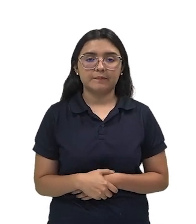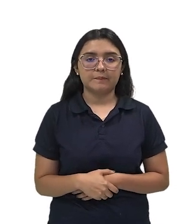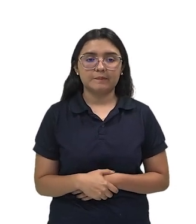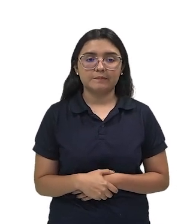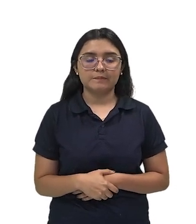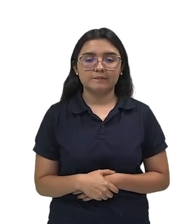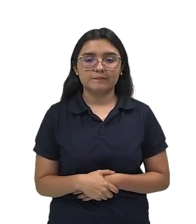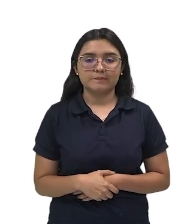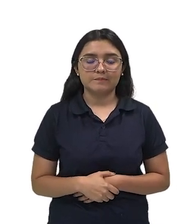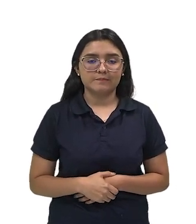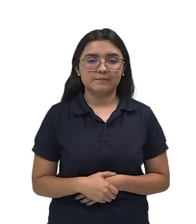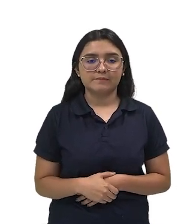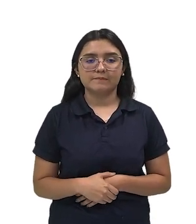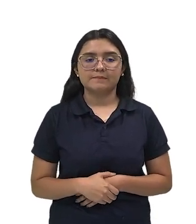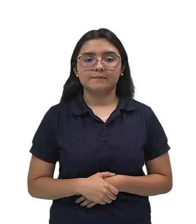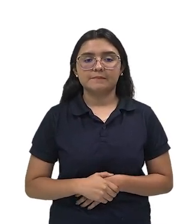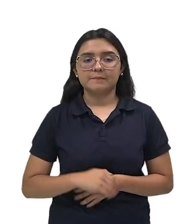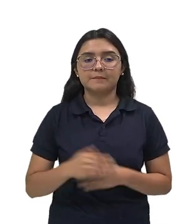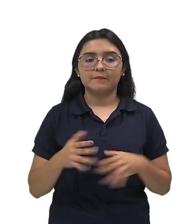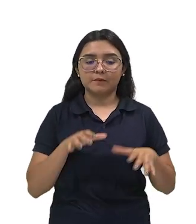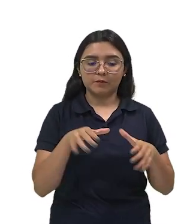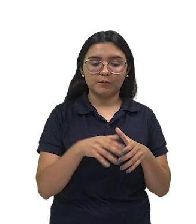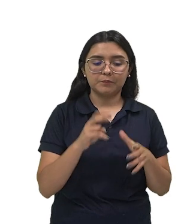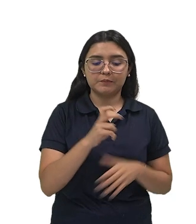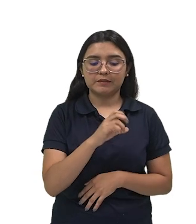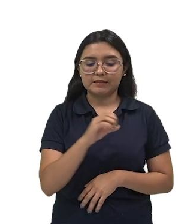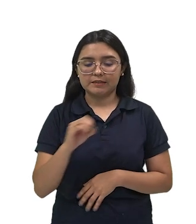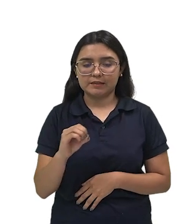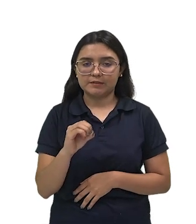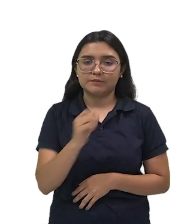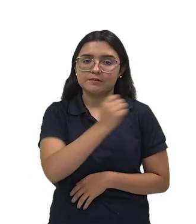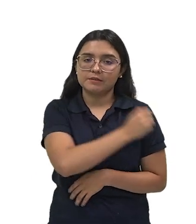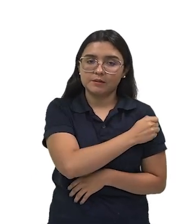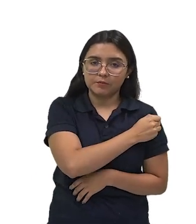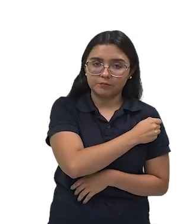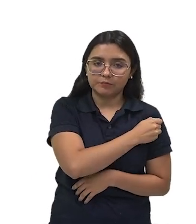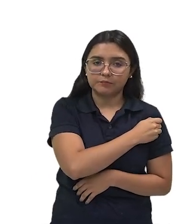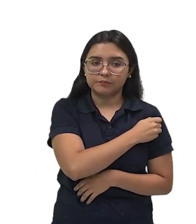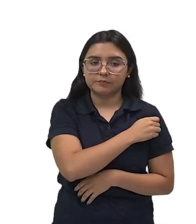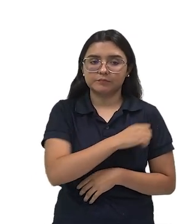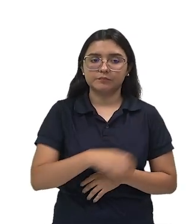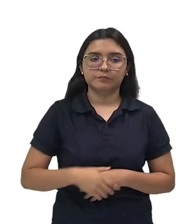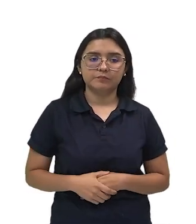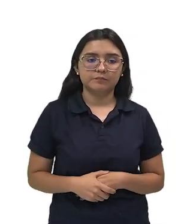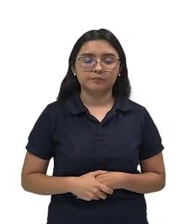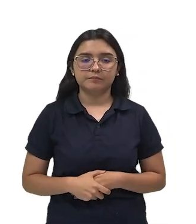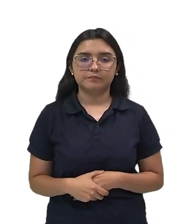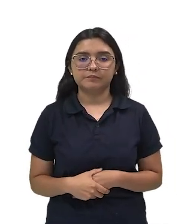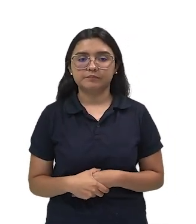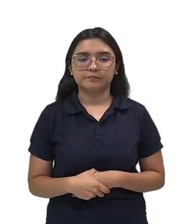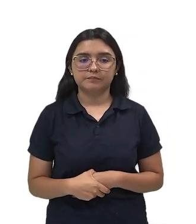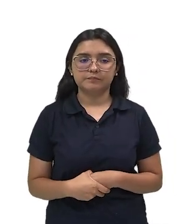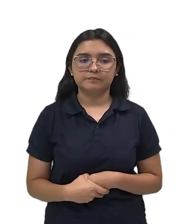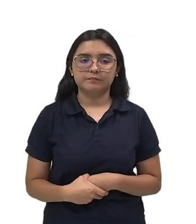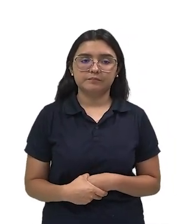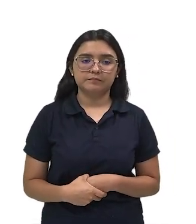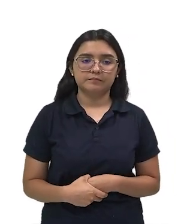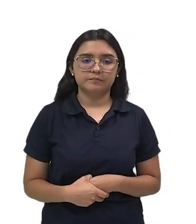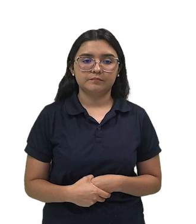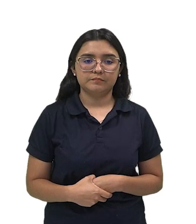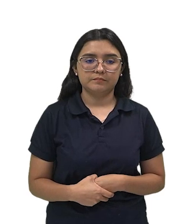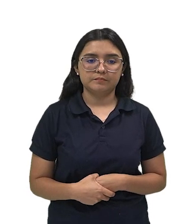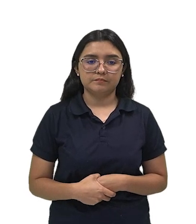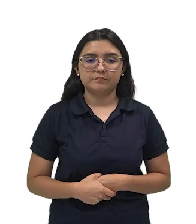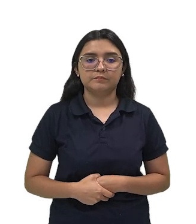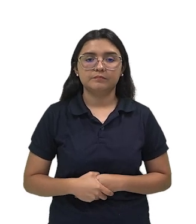né, dos 500 alunos, que é a minha população como um todo, de onde?